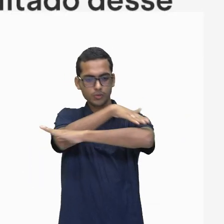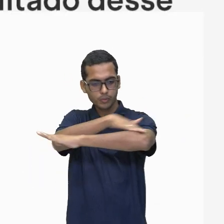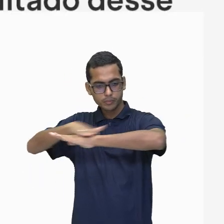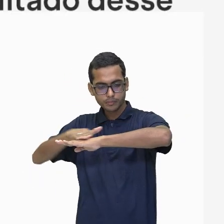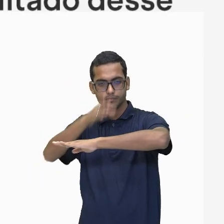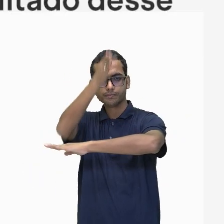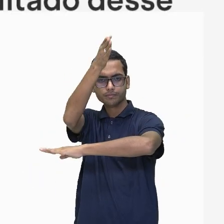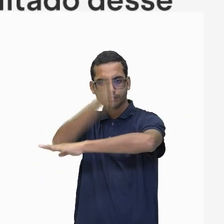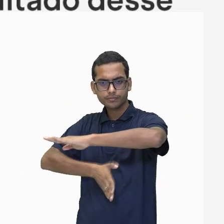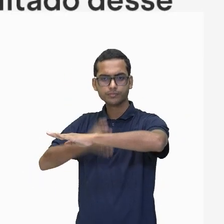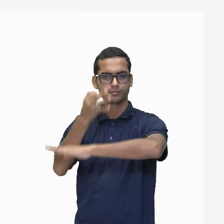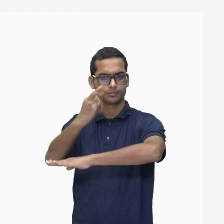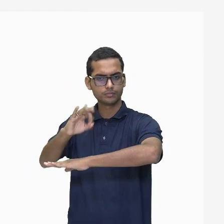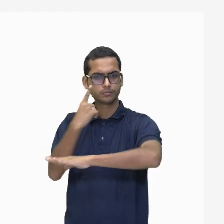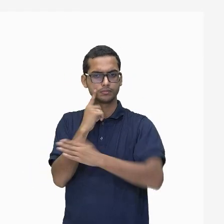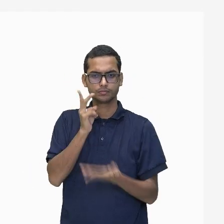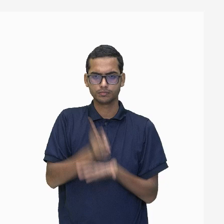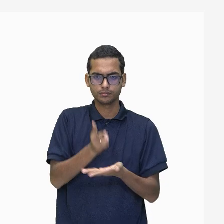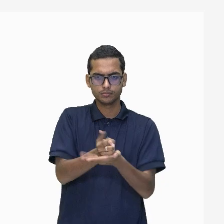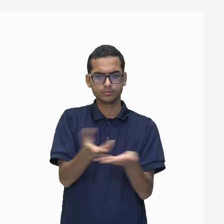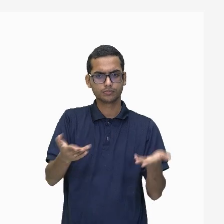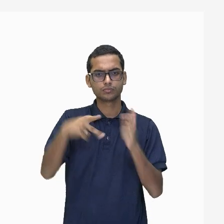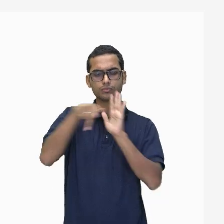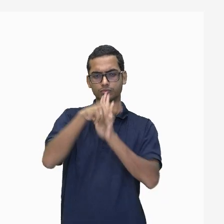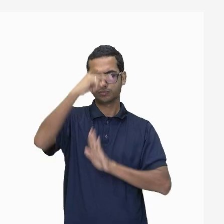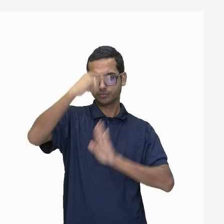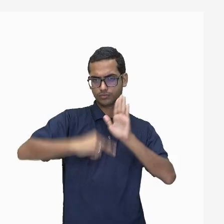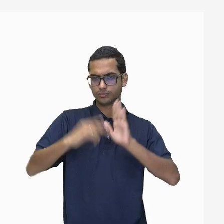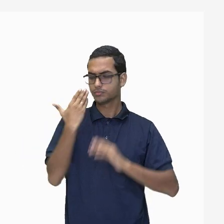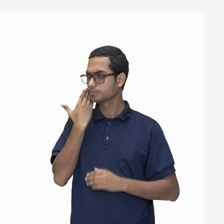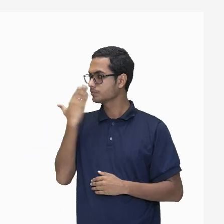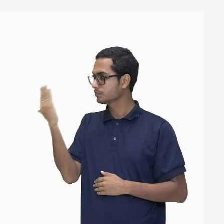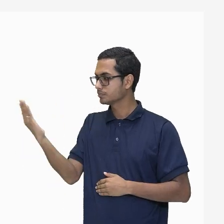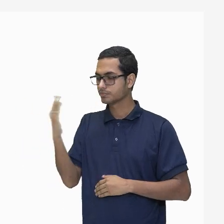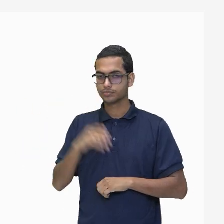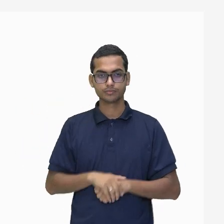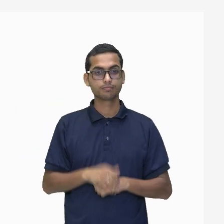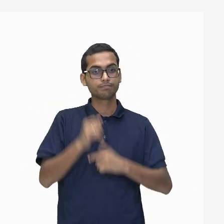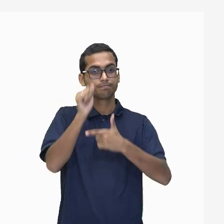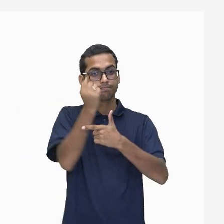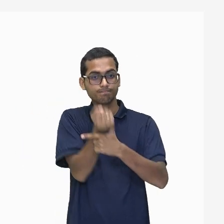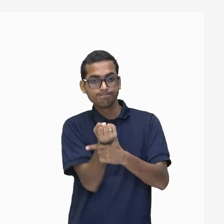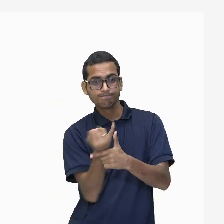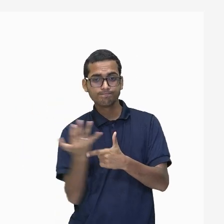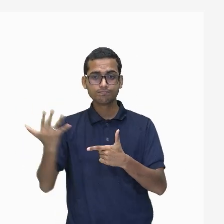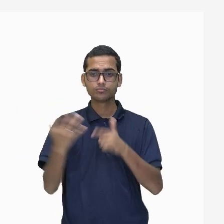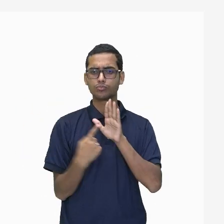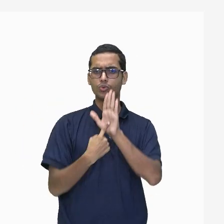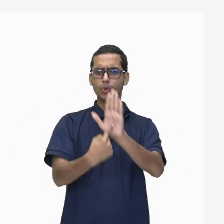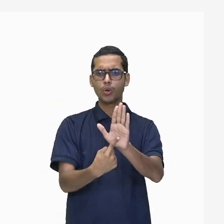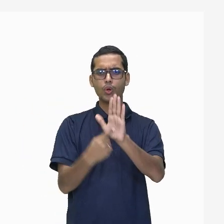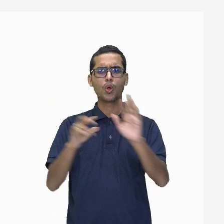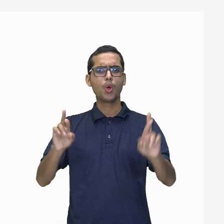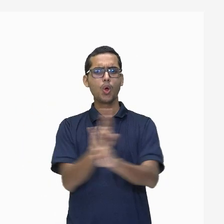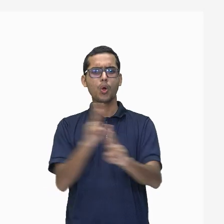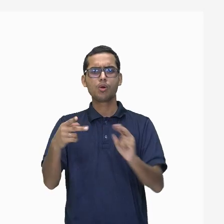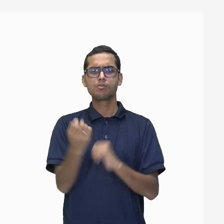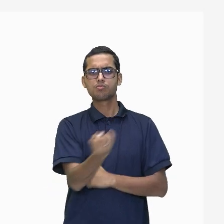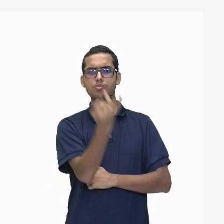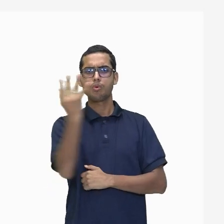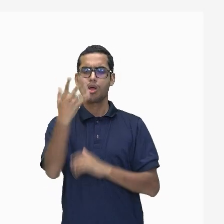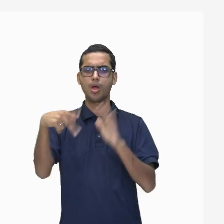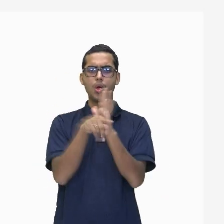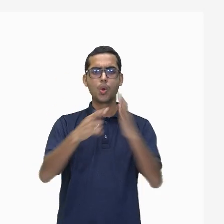abscissas. Continuando então a nossa leitura, a expressão algébrica que relaciona a quantidade de combustível